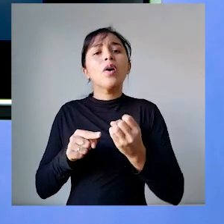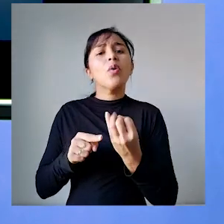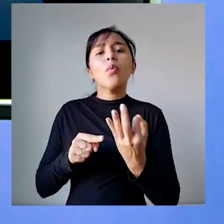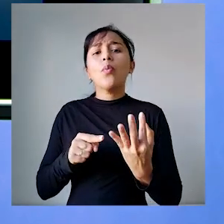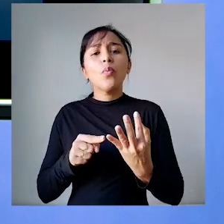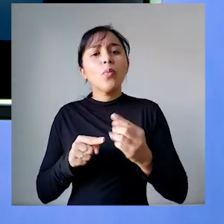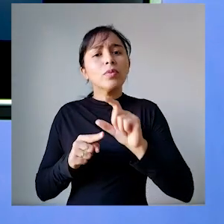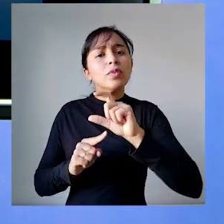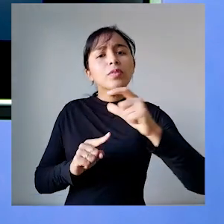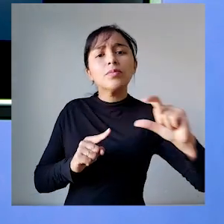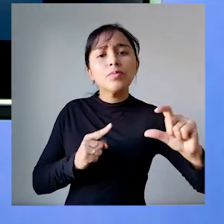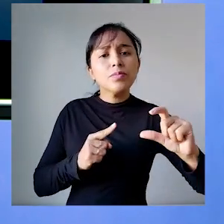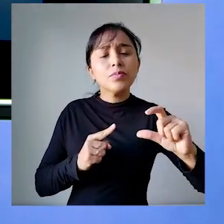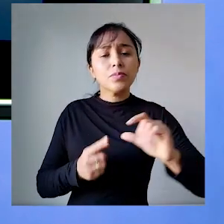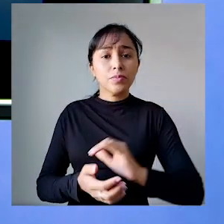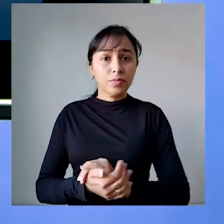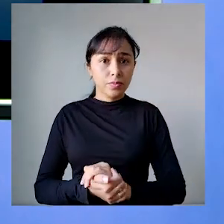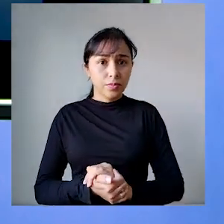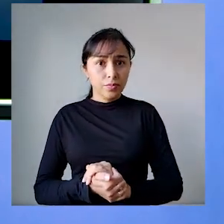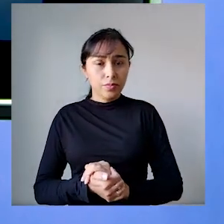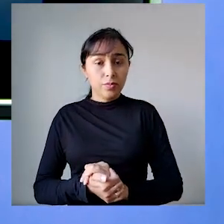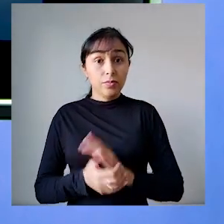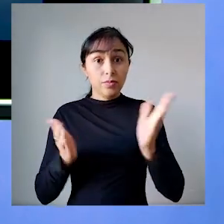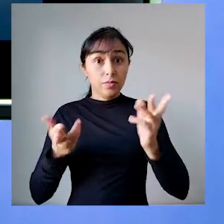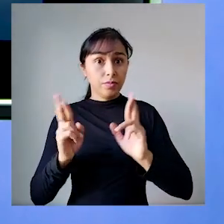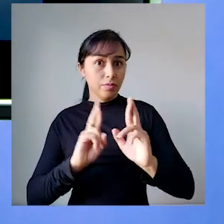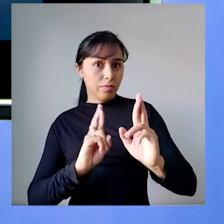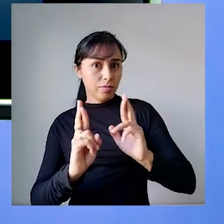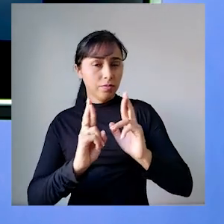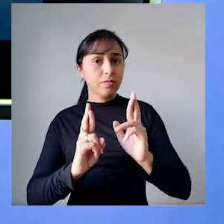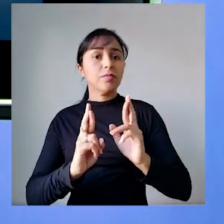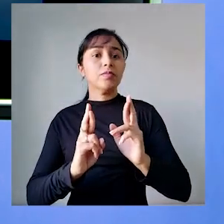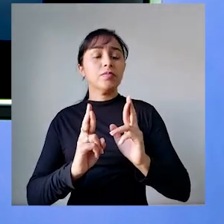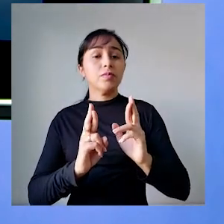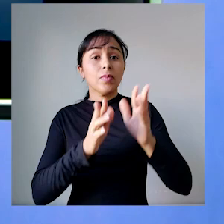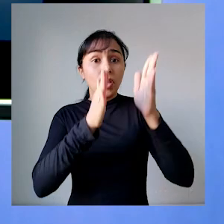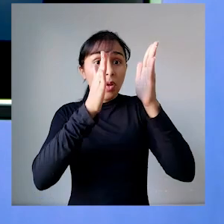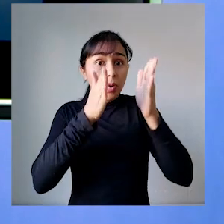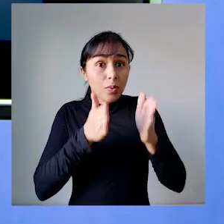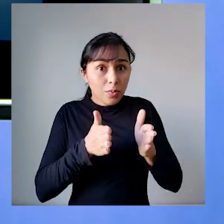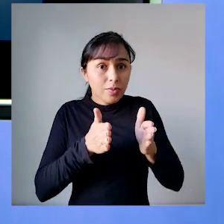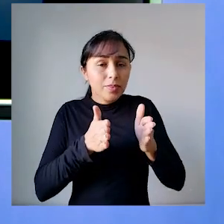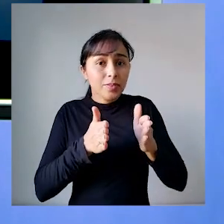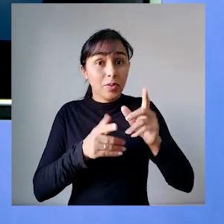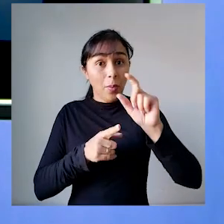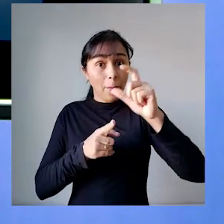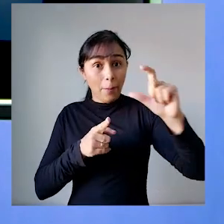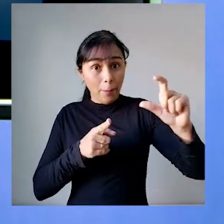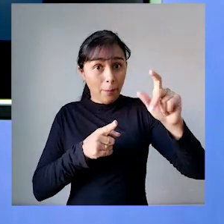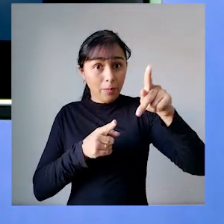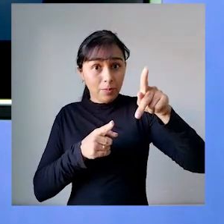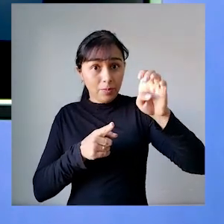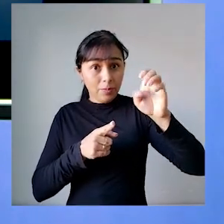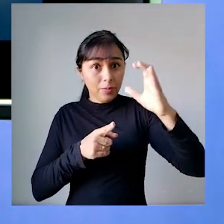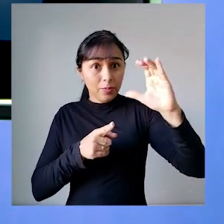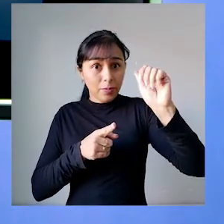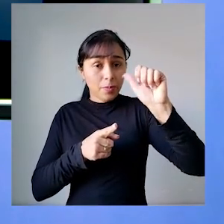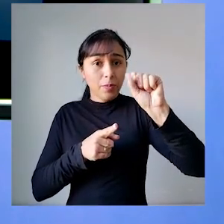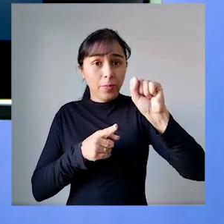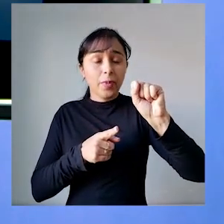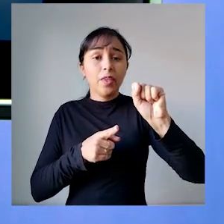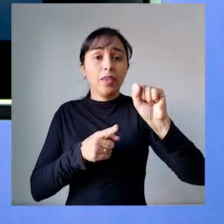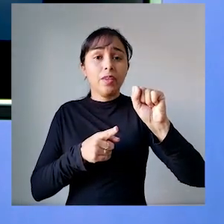conseguir fazer? E aí vamos relacionar com a coluna peças, a gente já viu que vai ficar x